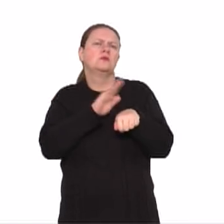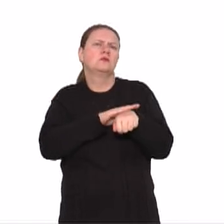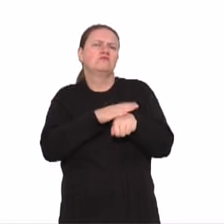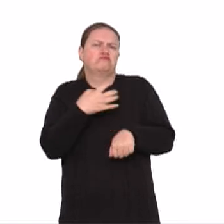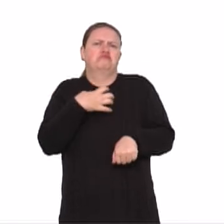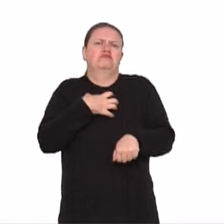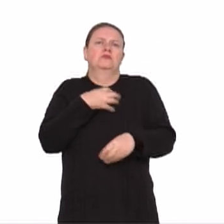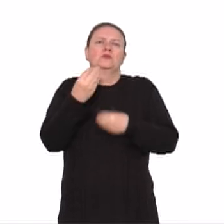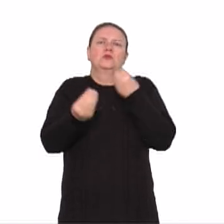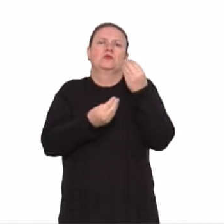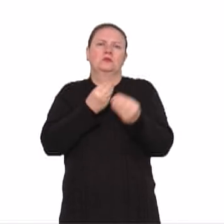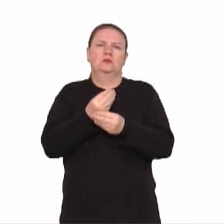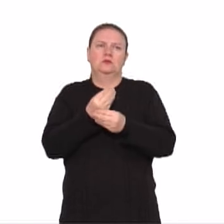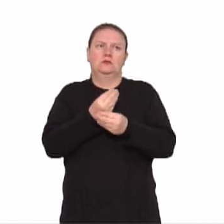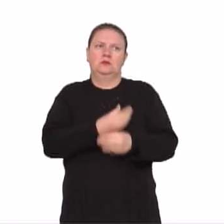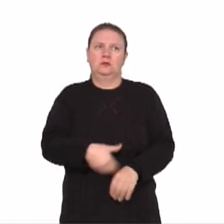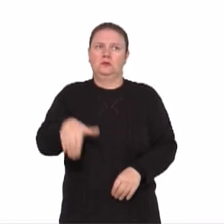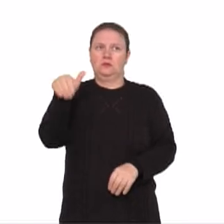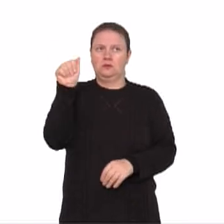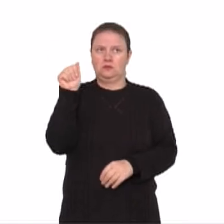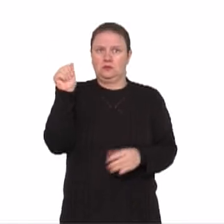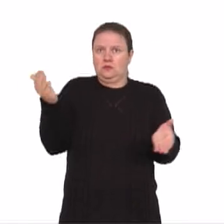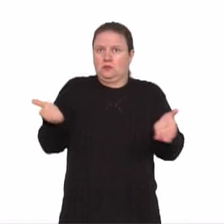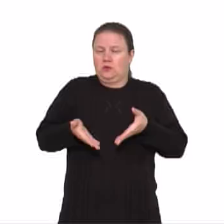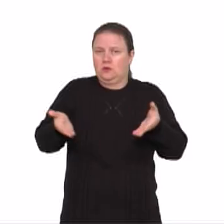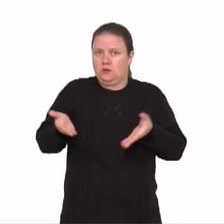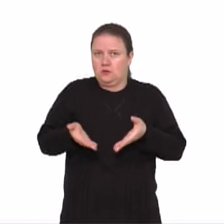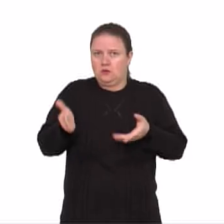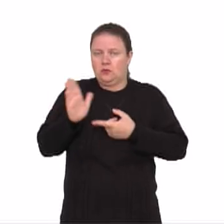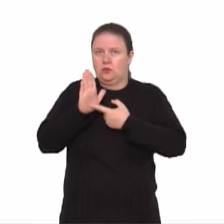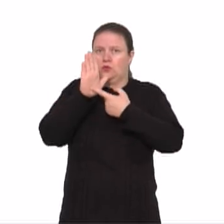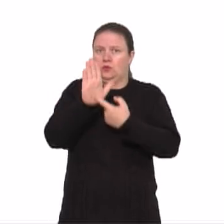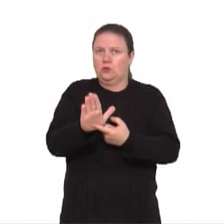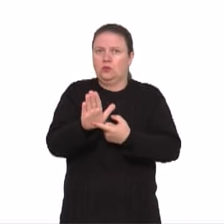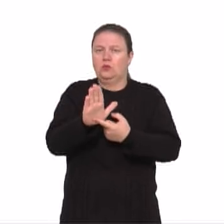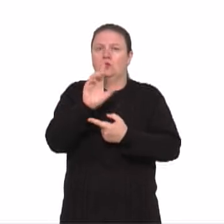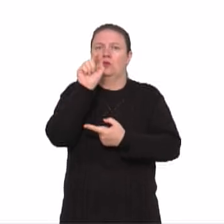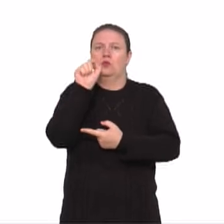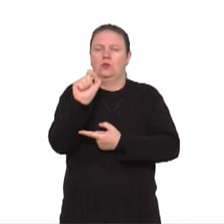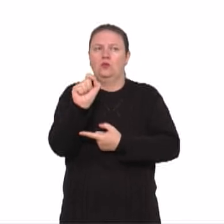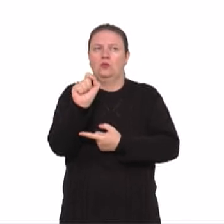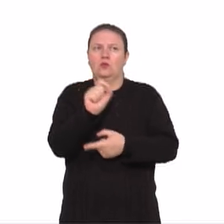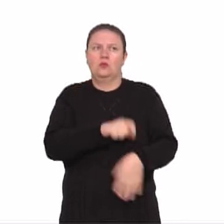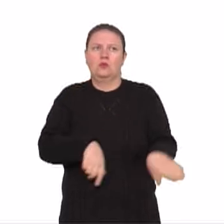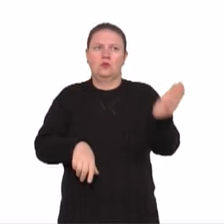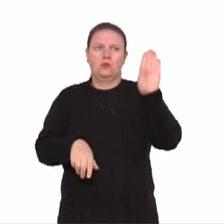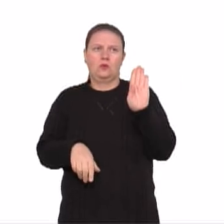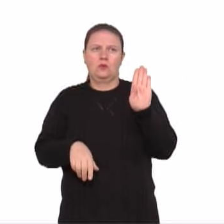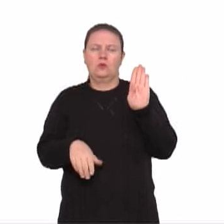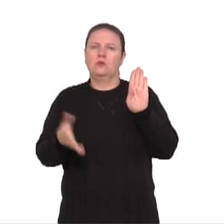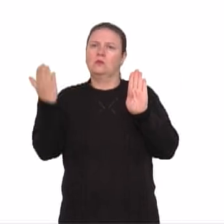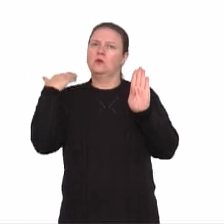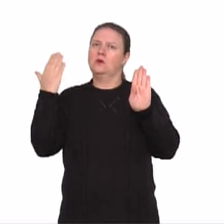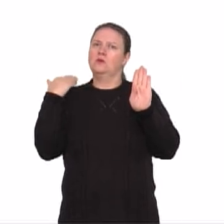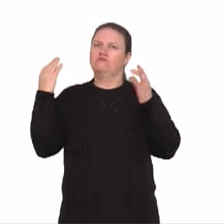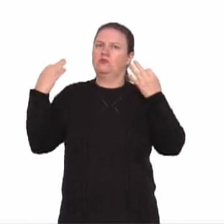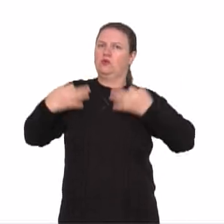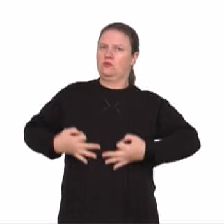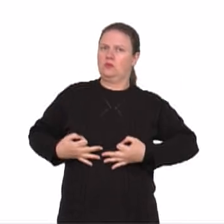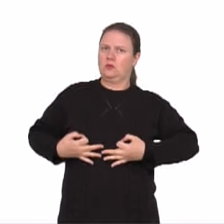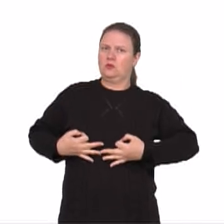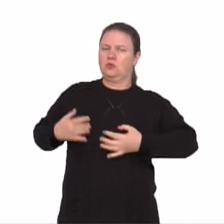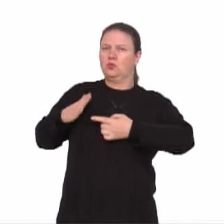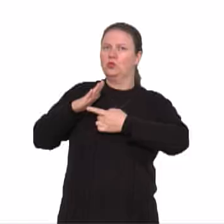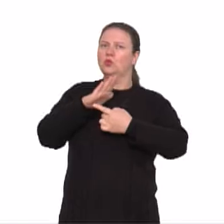modo? Alternativa A. Presente do modo indicativo. B. Pretérito perfeito do modo